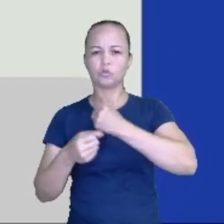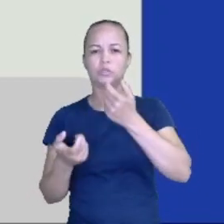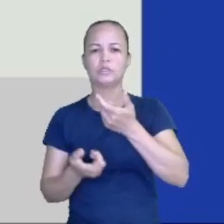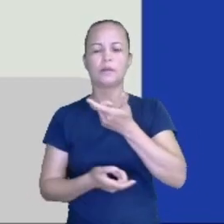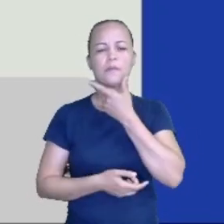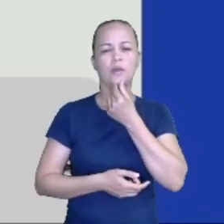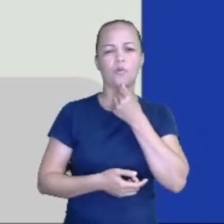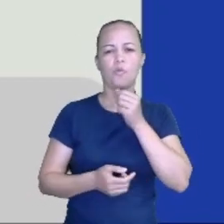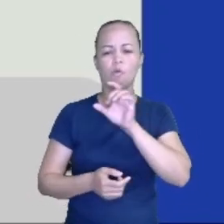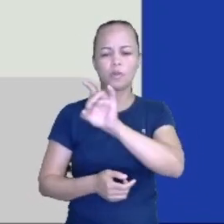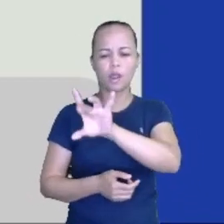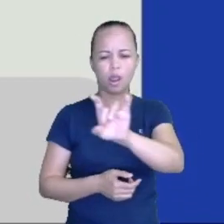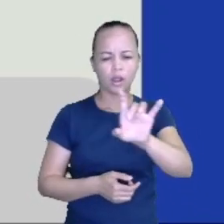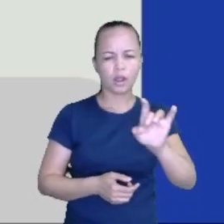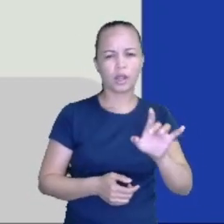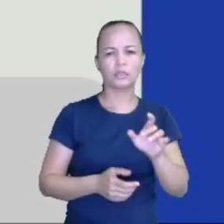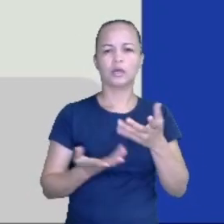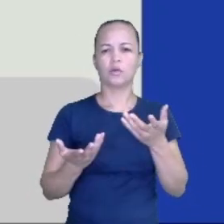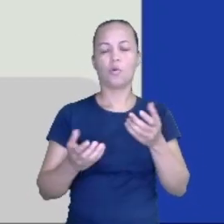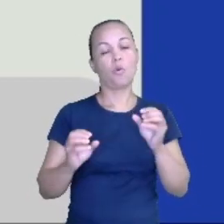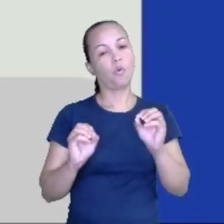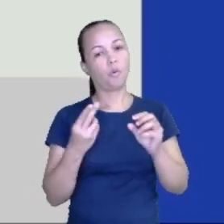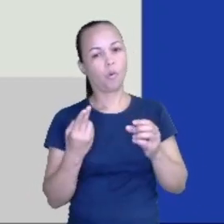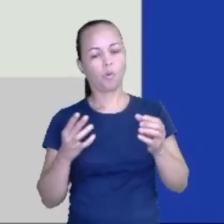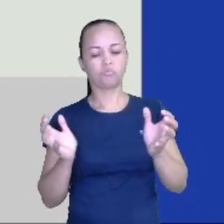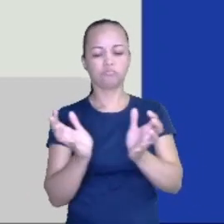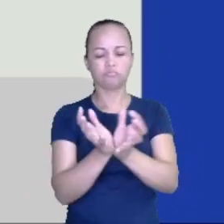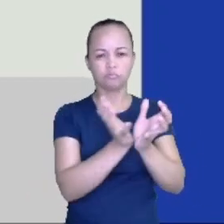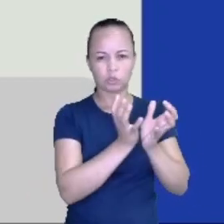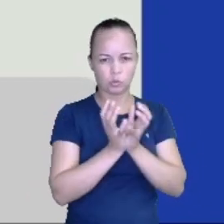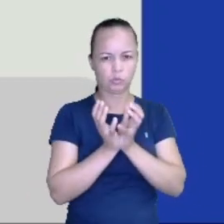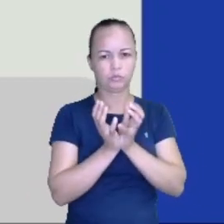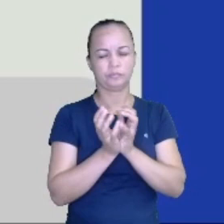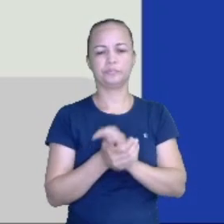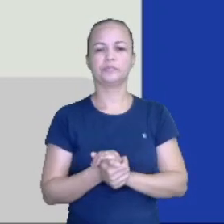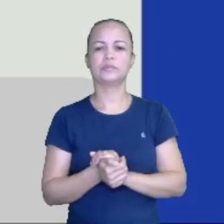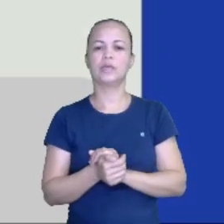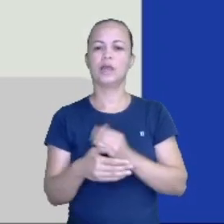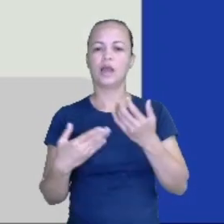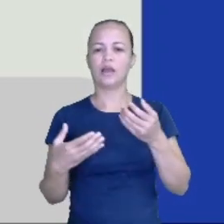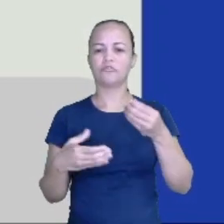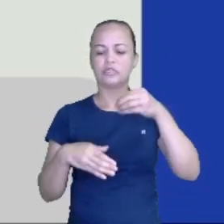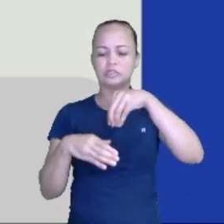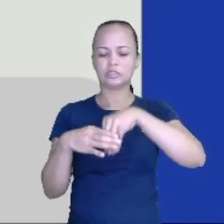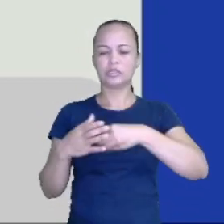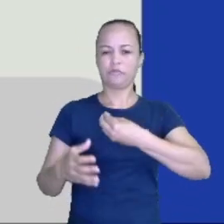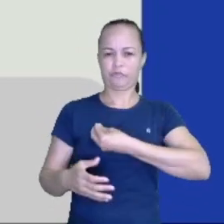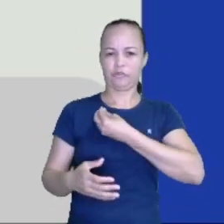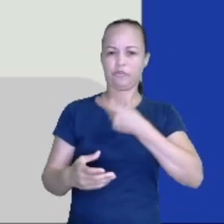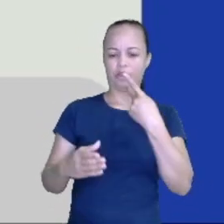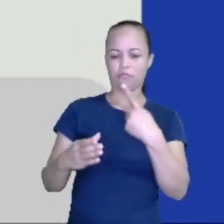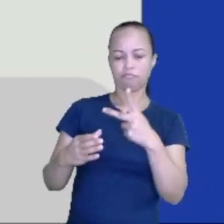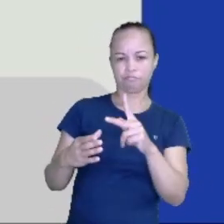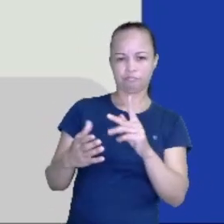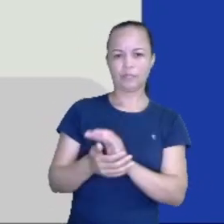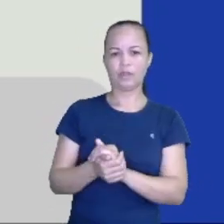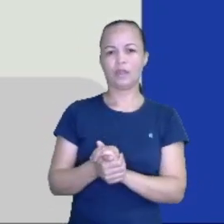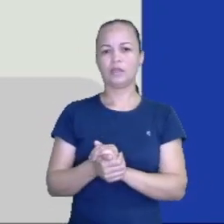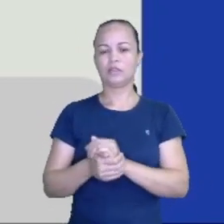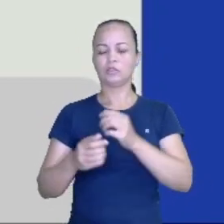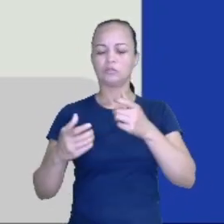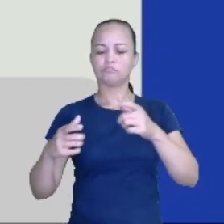homem individualmente ou coletivamente, a fim de habitá-los. tornando-se, então, os